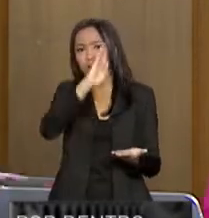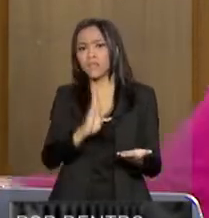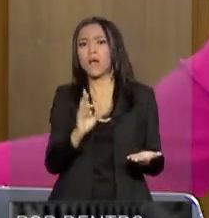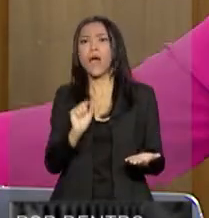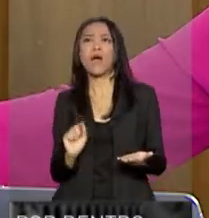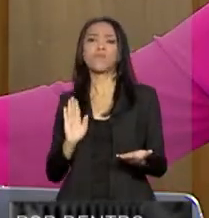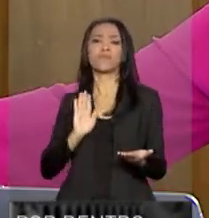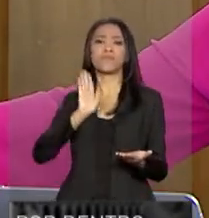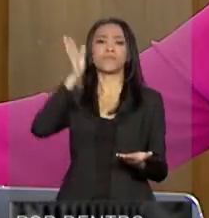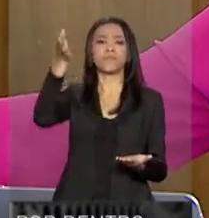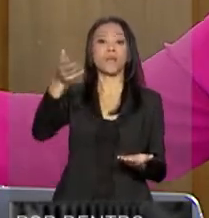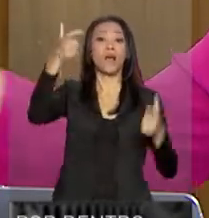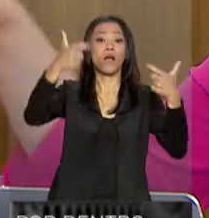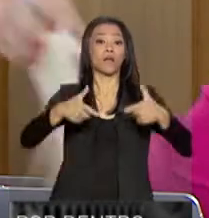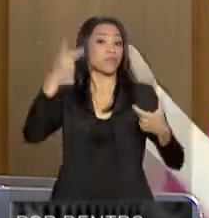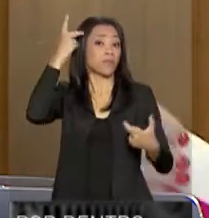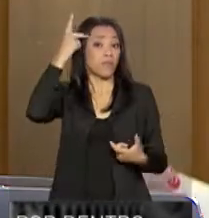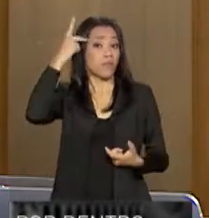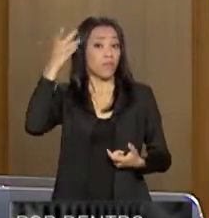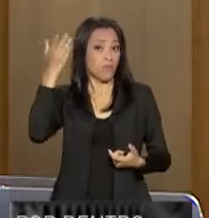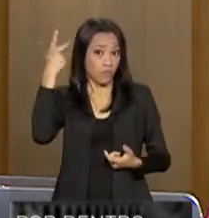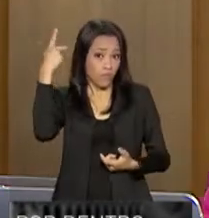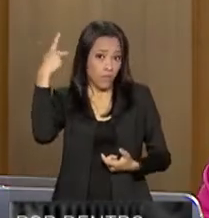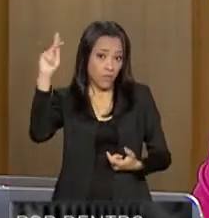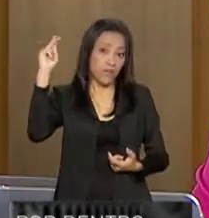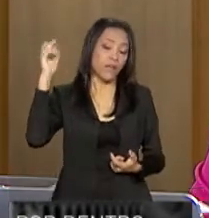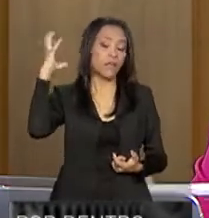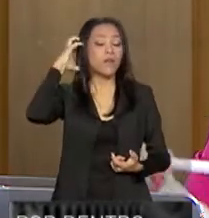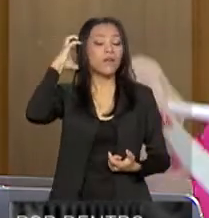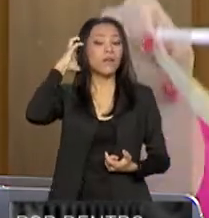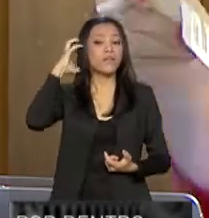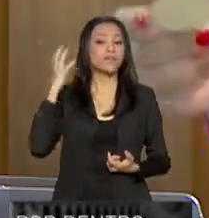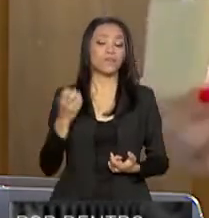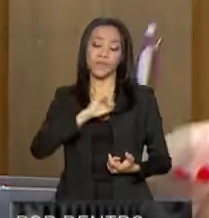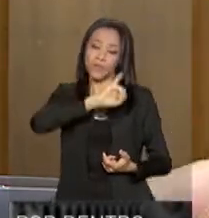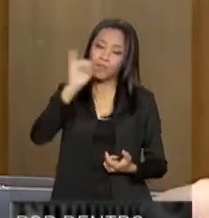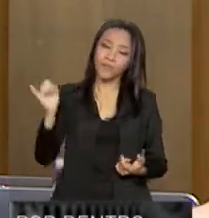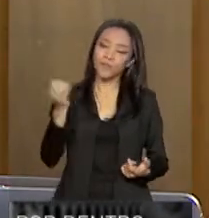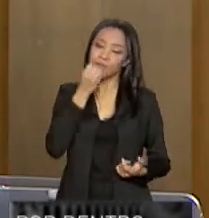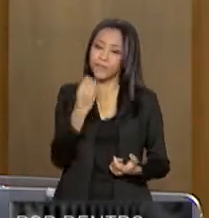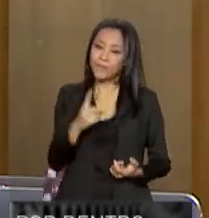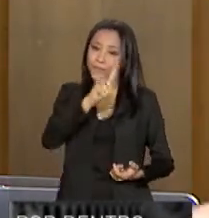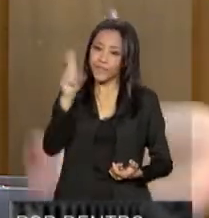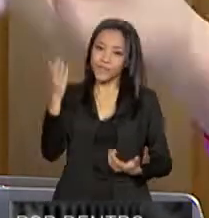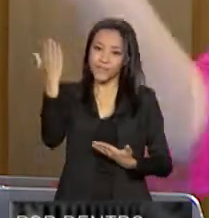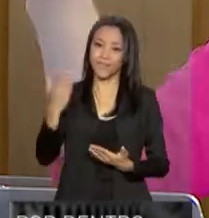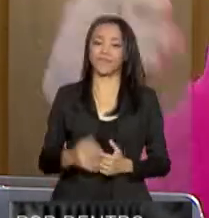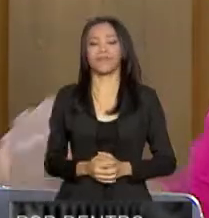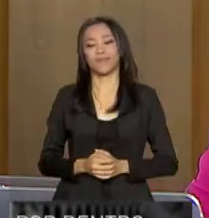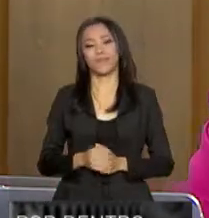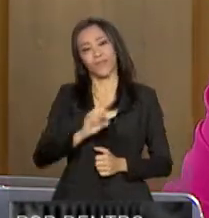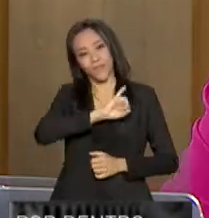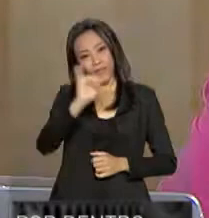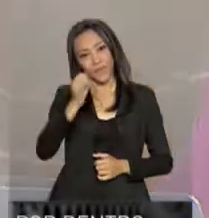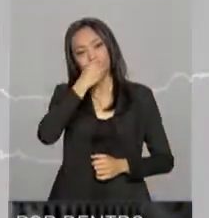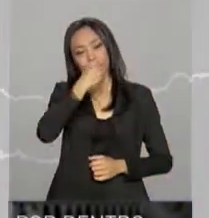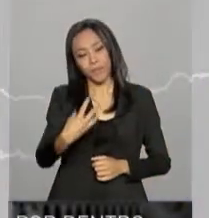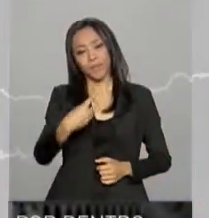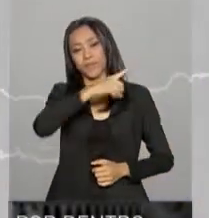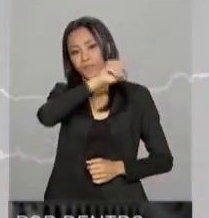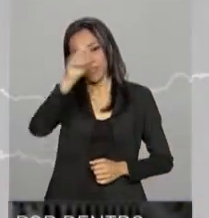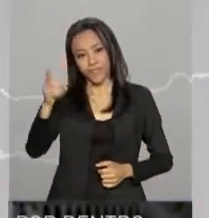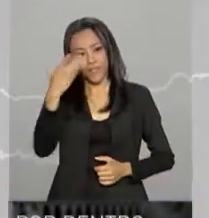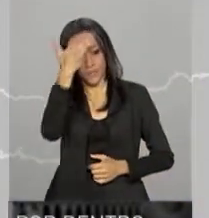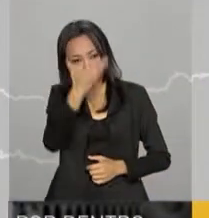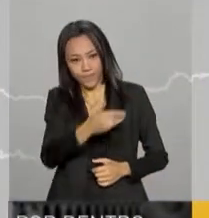está na linha com a gente o luca josino da rádio bandeirantes foi lucas bom dia pra você por onde você bom dia ao